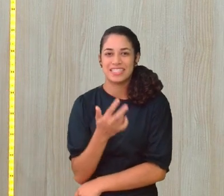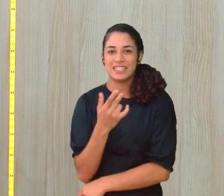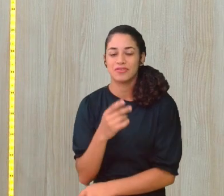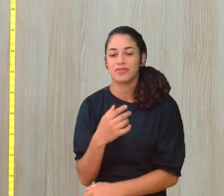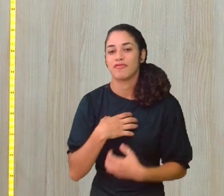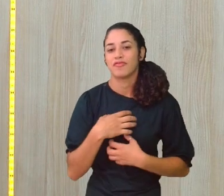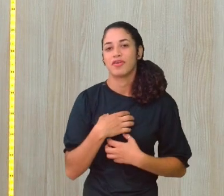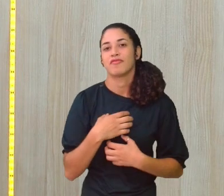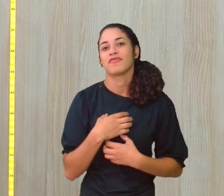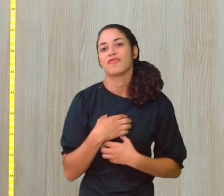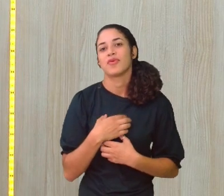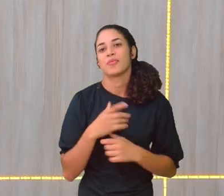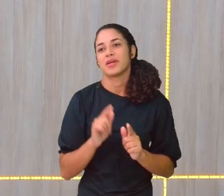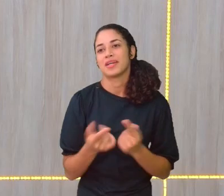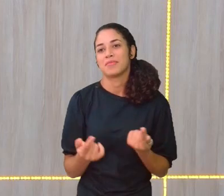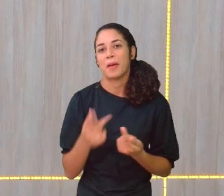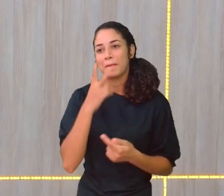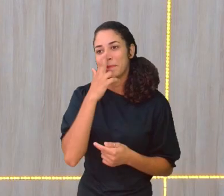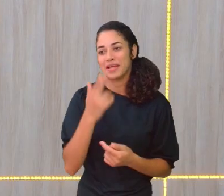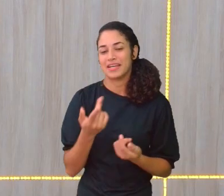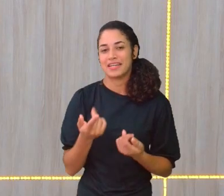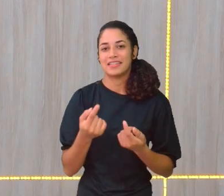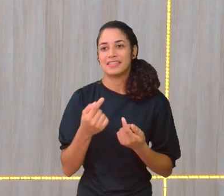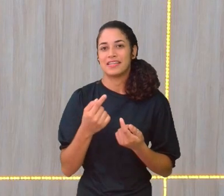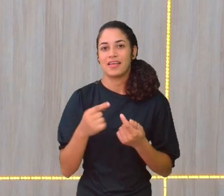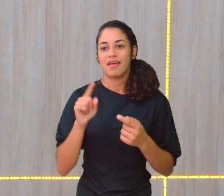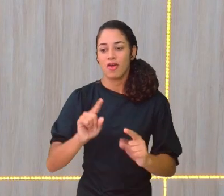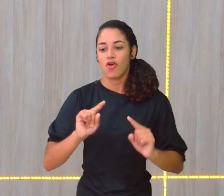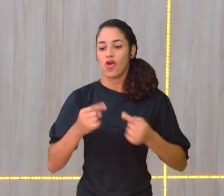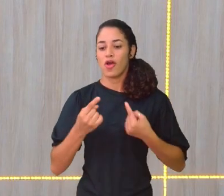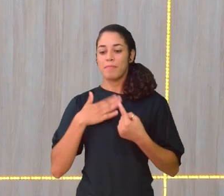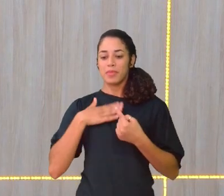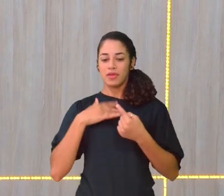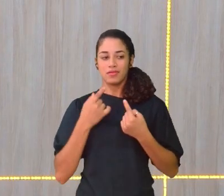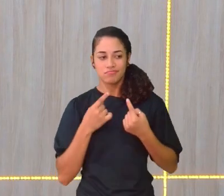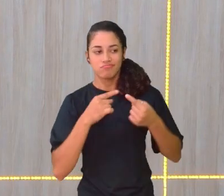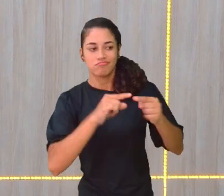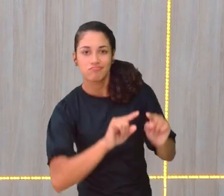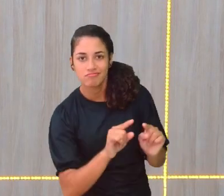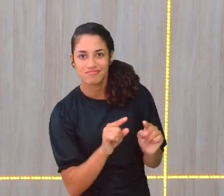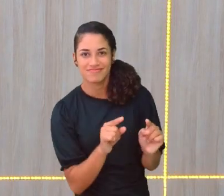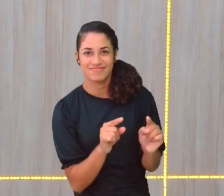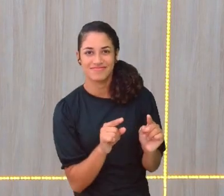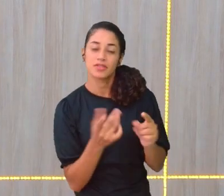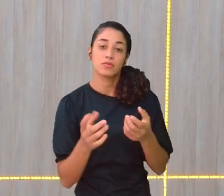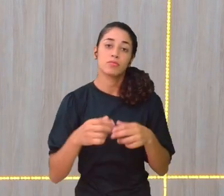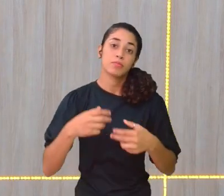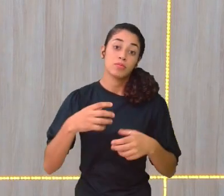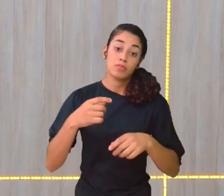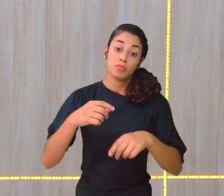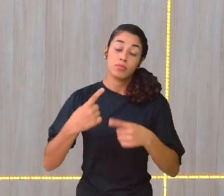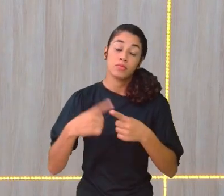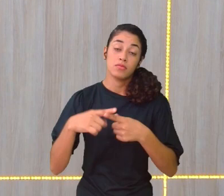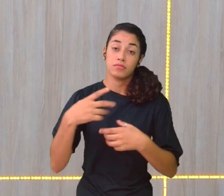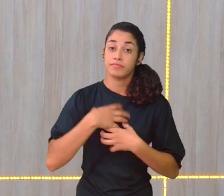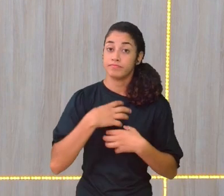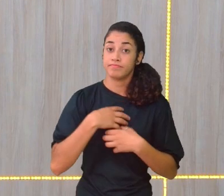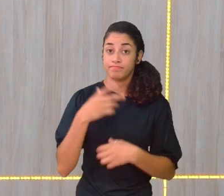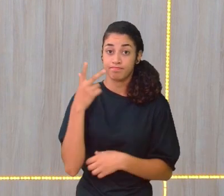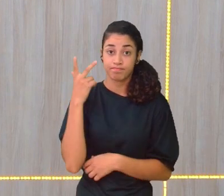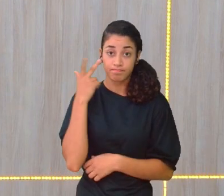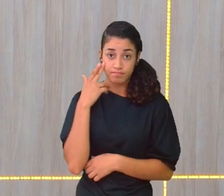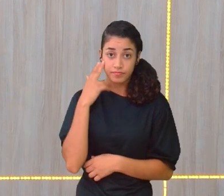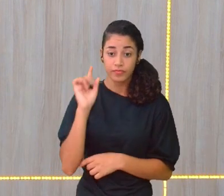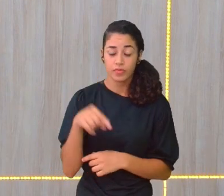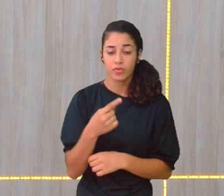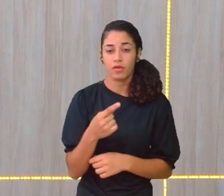do que sobre o outro. E isso é importante, não é, professora Viviane? Demais. Porque da mesma forma que somos lidos, não